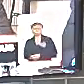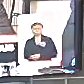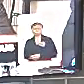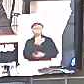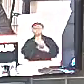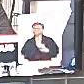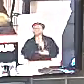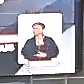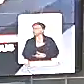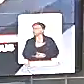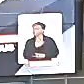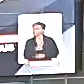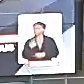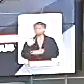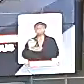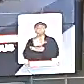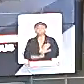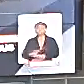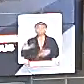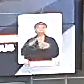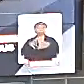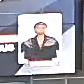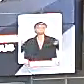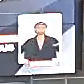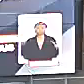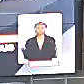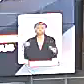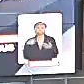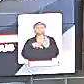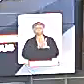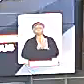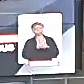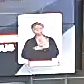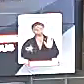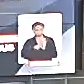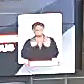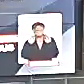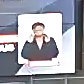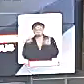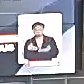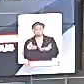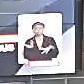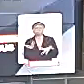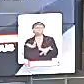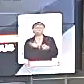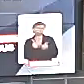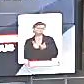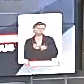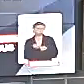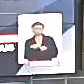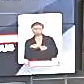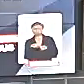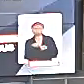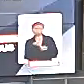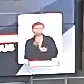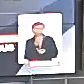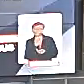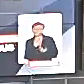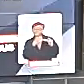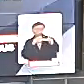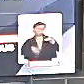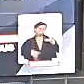estado deste tamanho Eu lembro que teve uma fiscalização específica lá dos ônibus eram menos de 30 né Edilson menos de 30